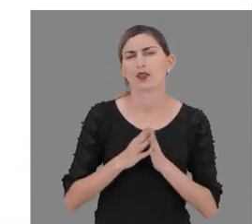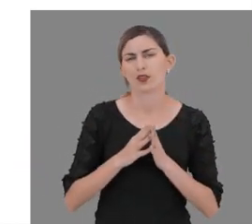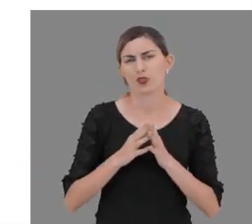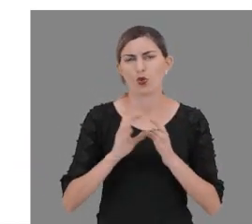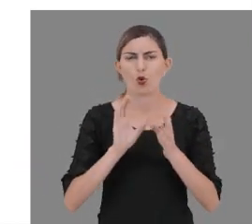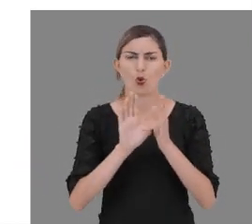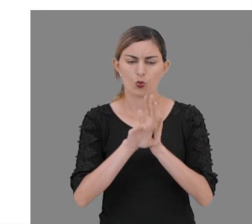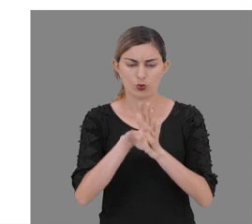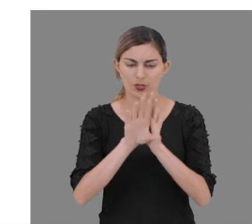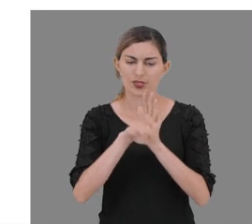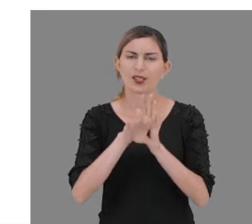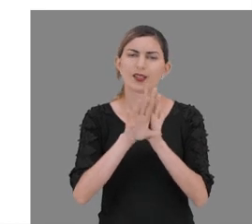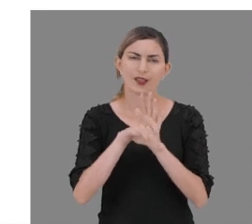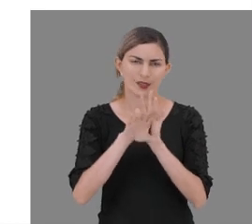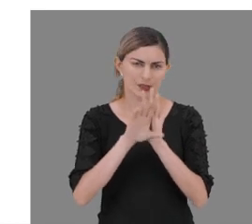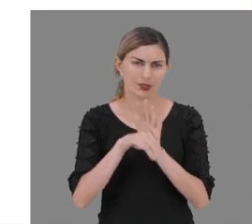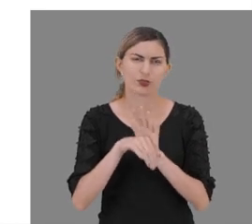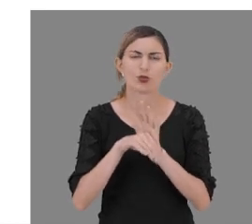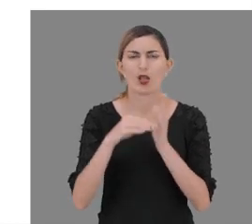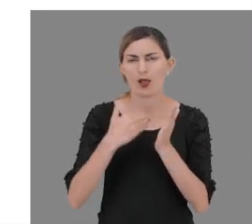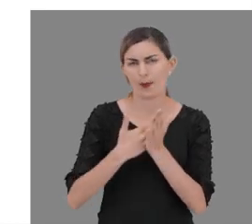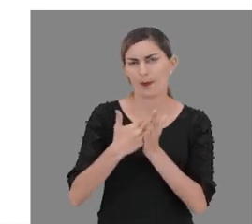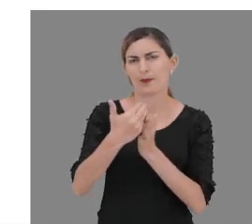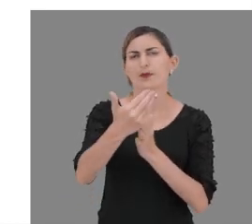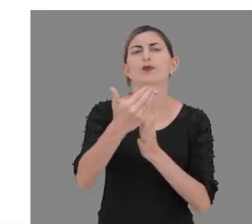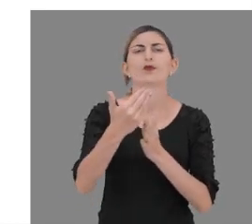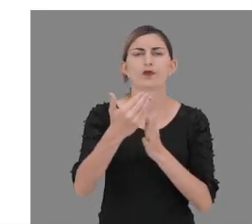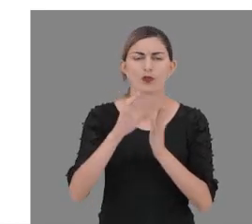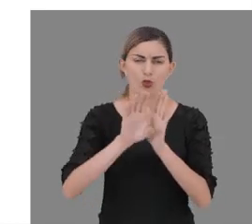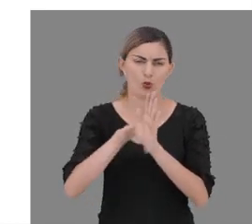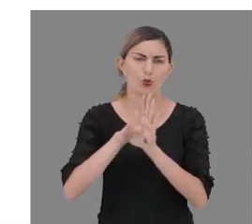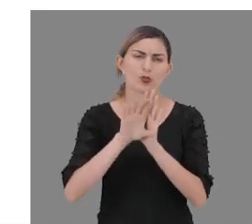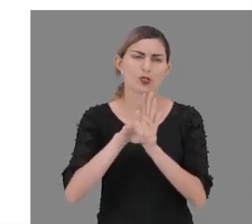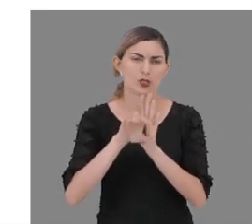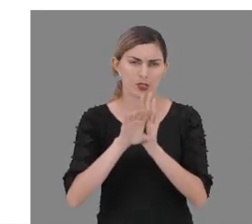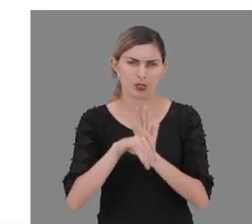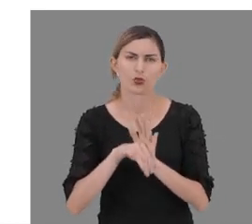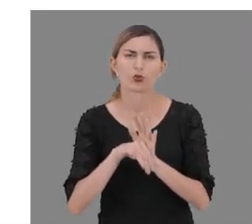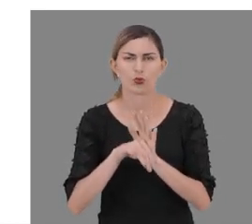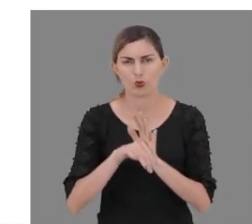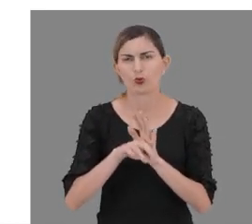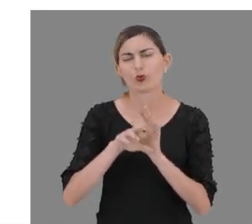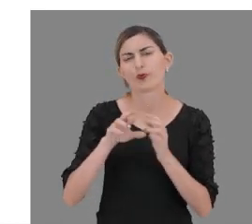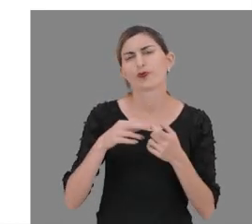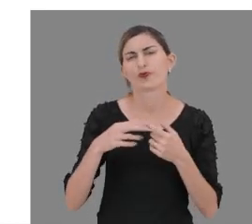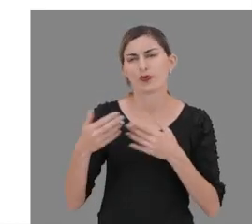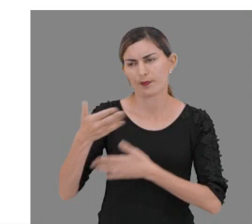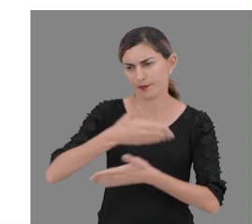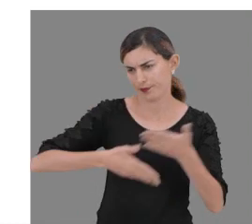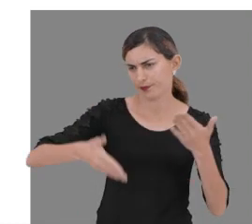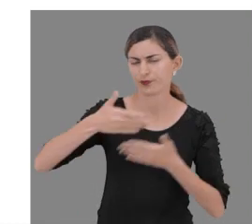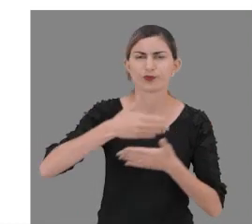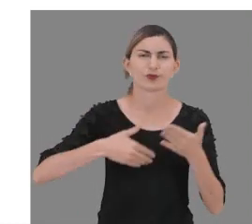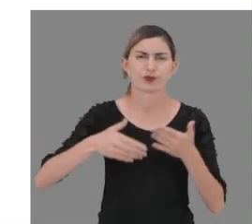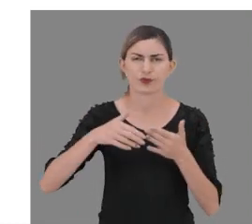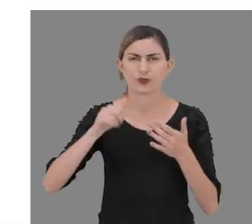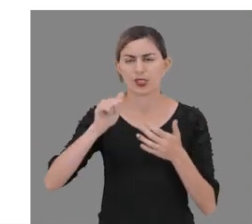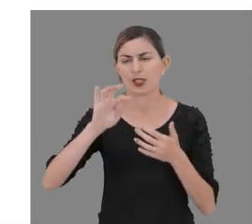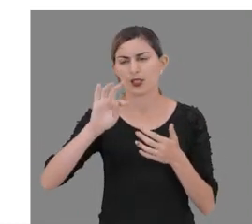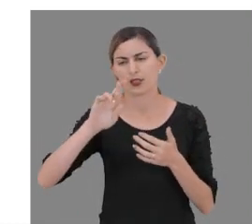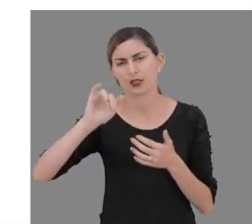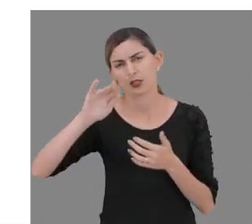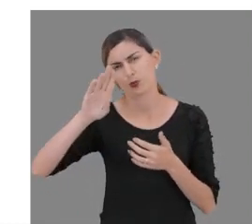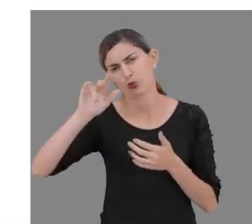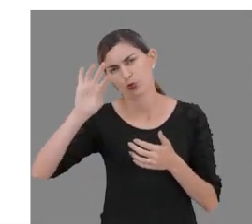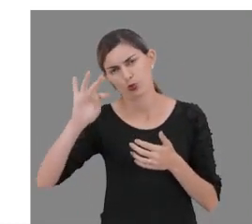modelo chamado de modelo conceitual. A partir desse modelo conceitual, que são relações